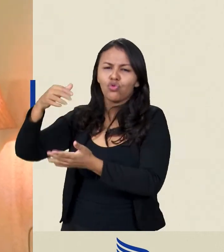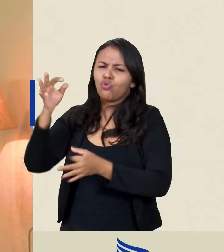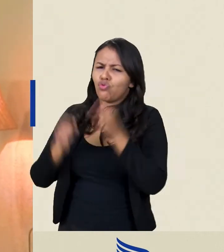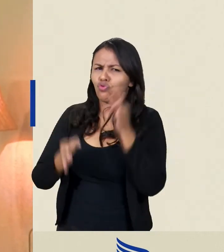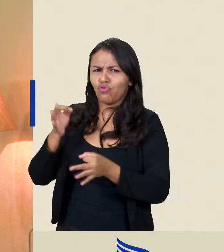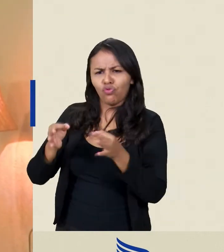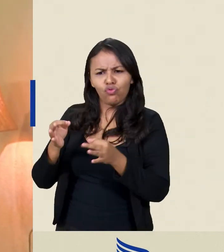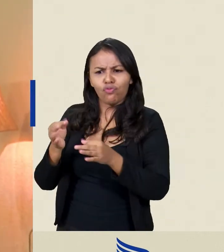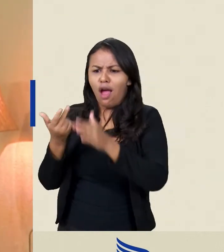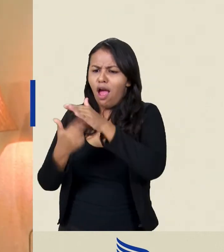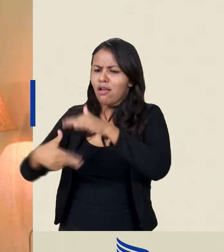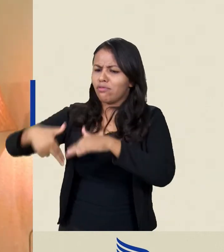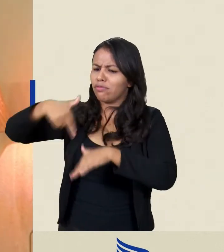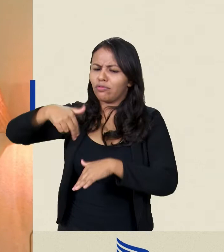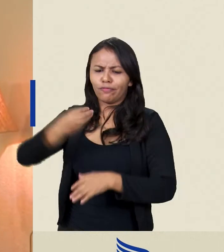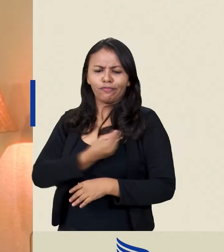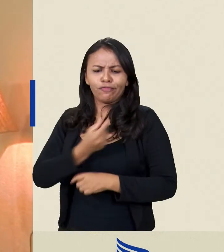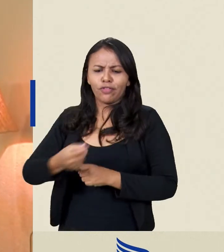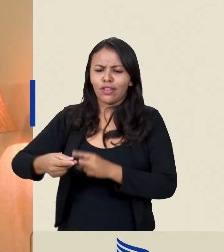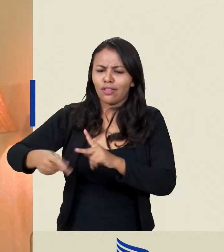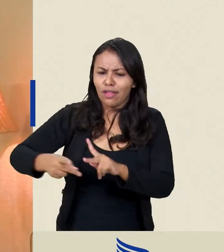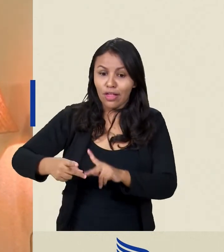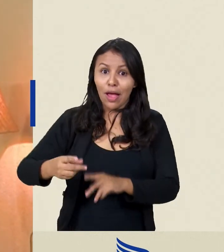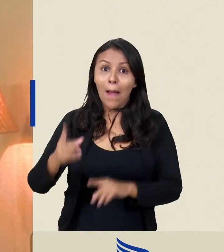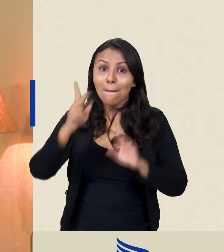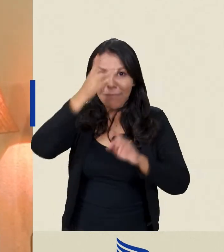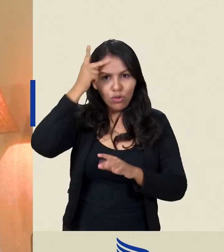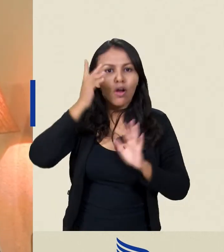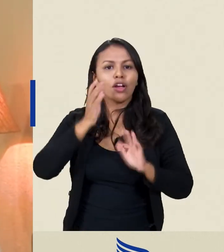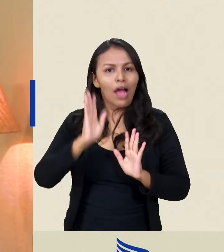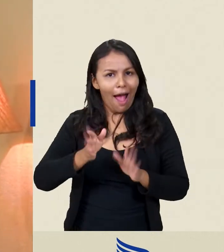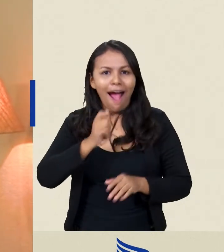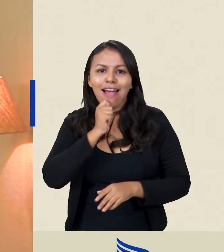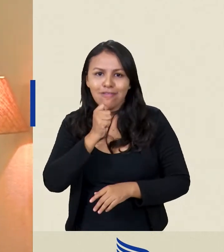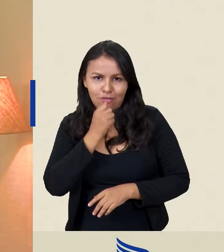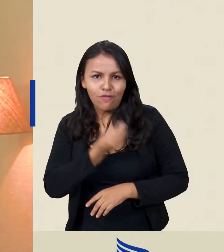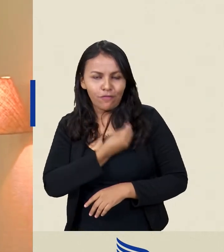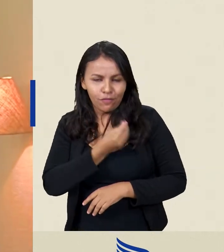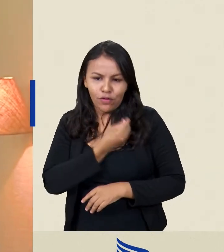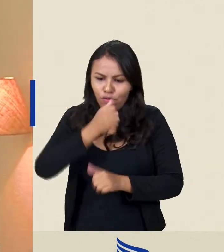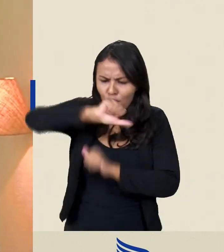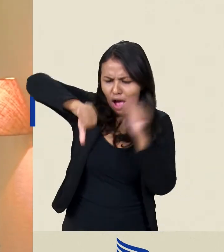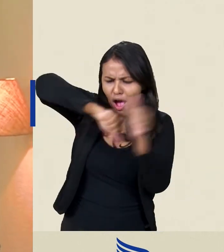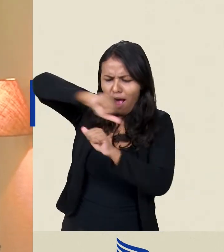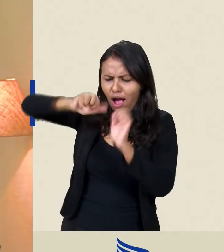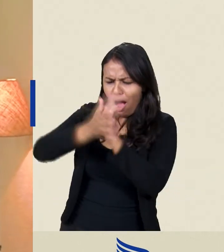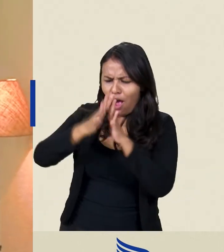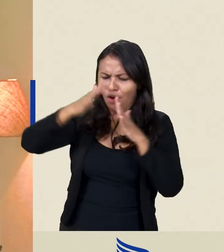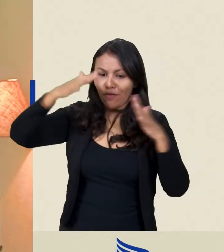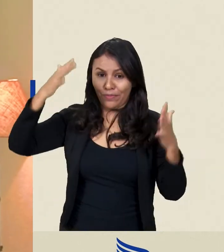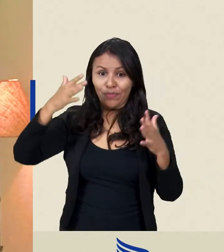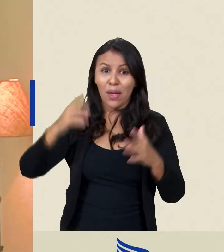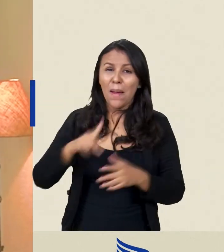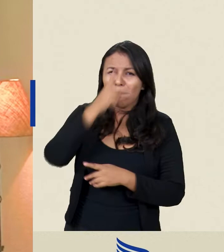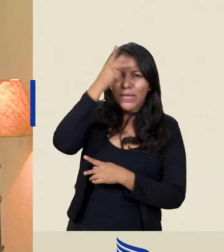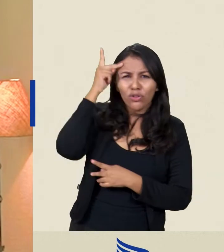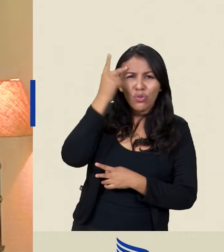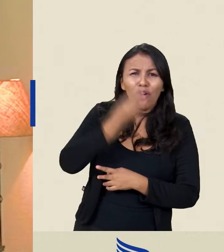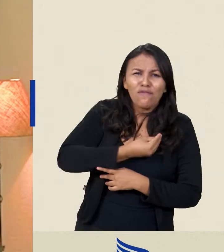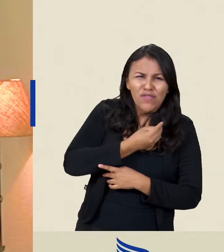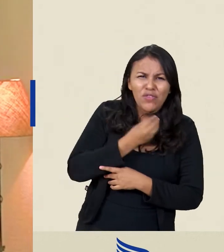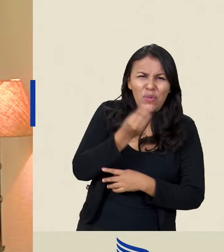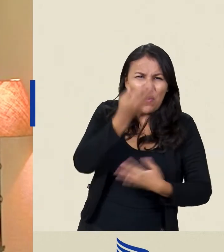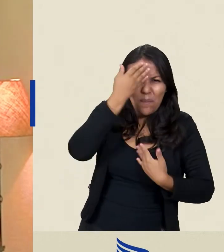vivos são glorificados. Todos os ímpios são fulminados com o esplendor da glória de Cristo, e seus